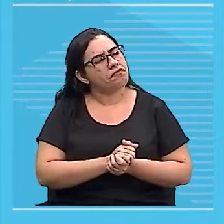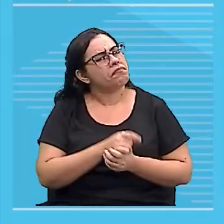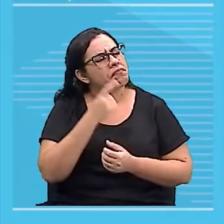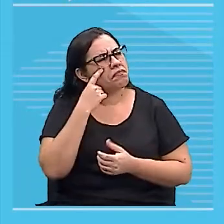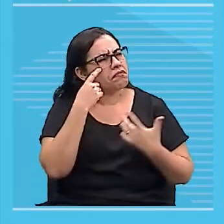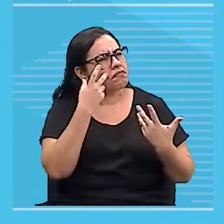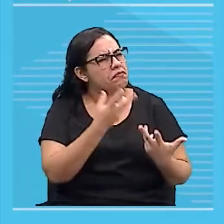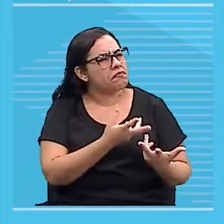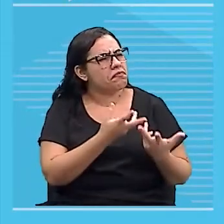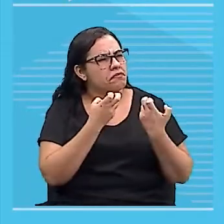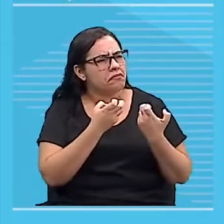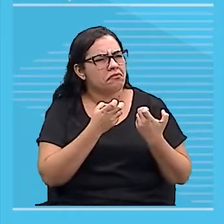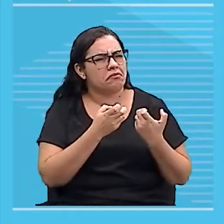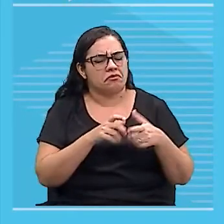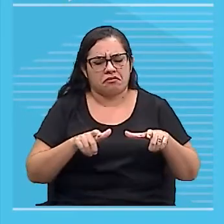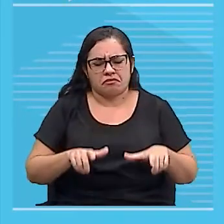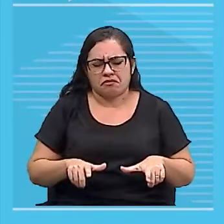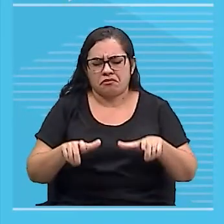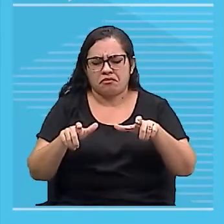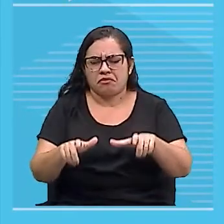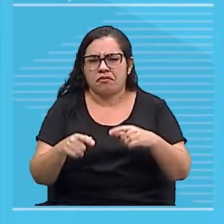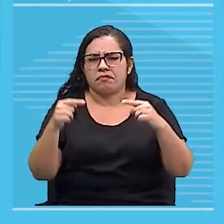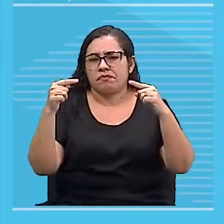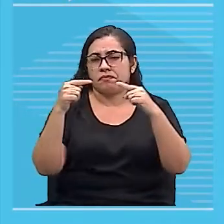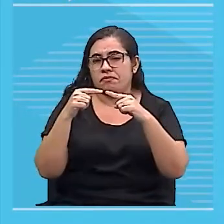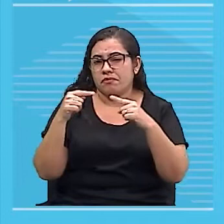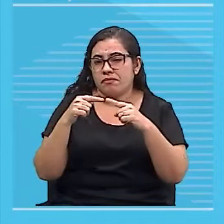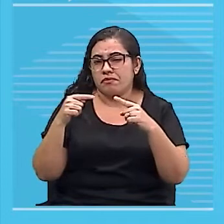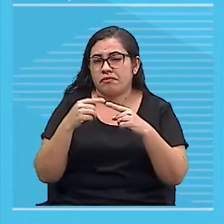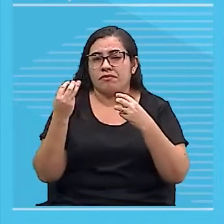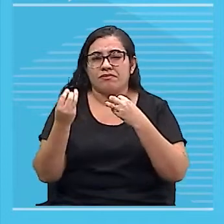as plaquinhas elas sempre são representadas